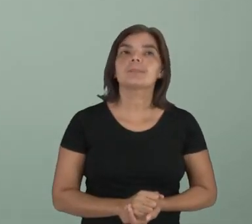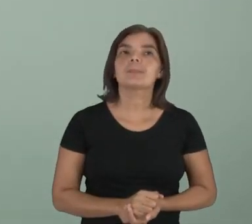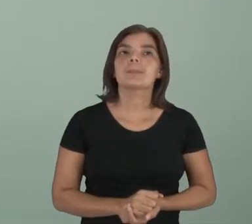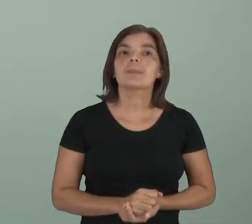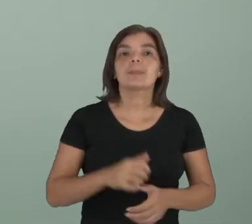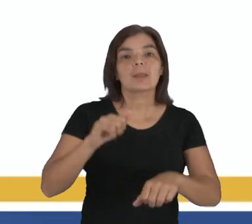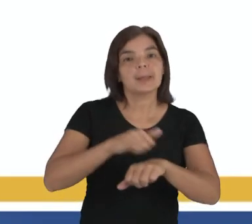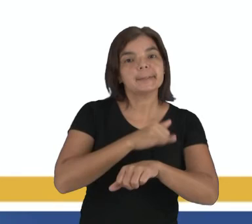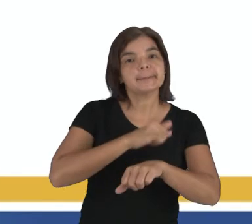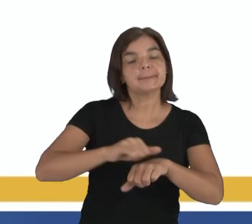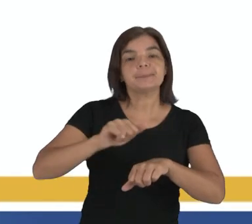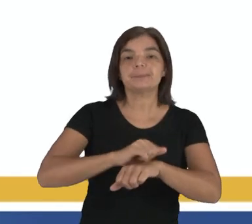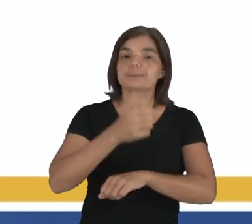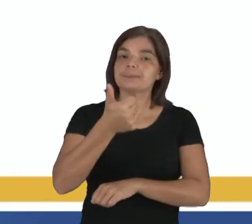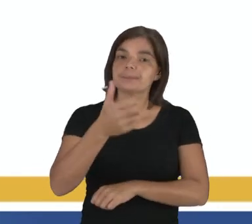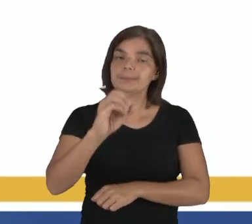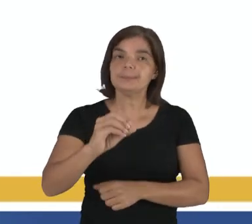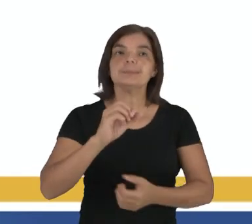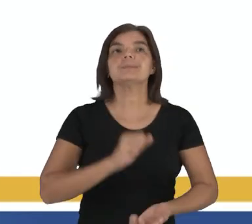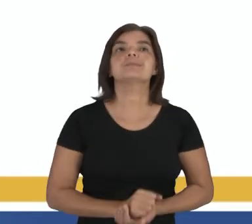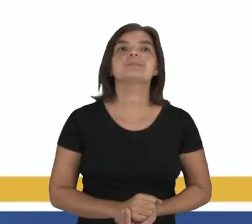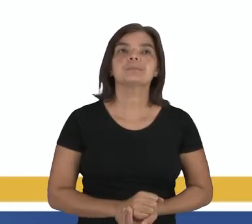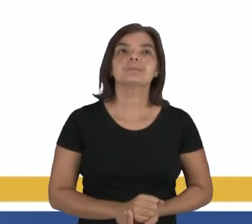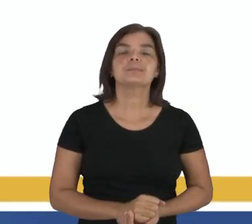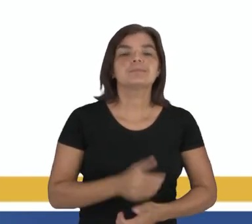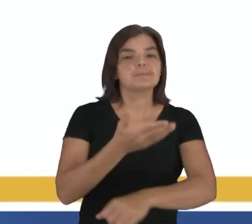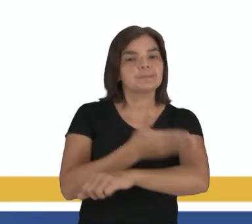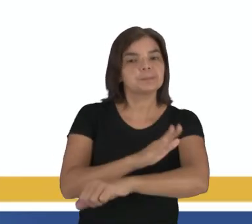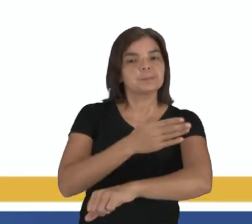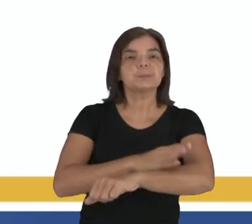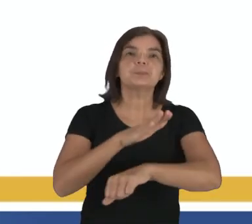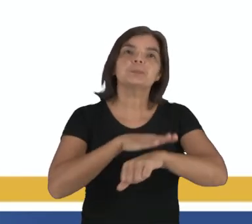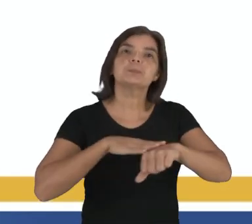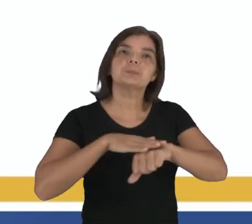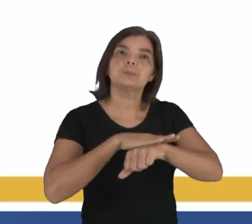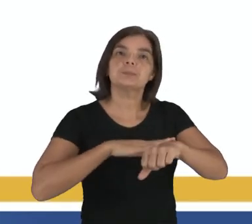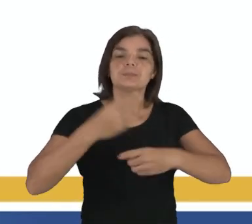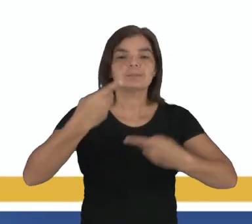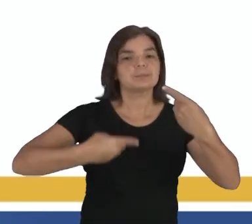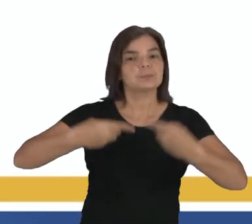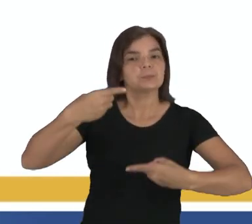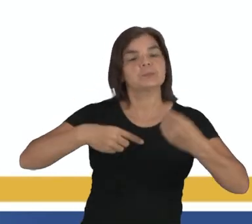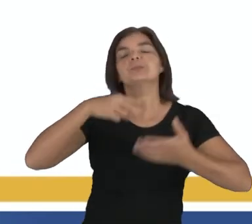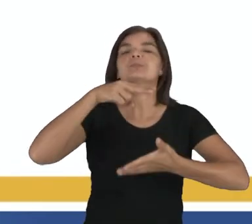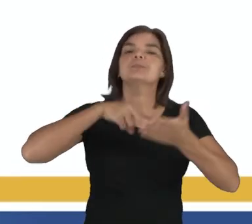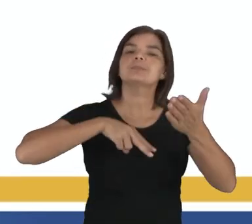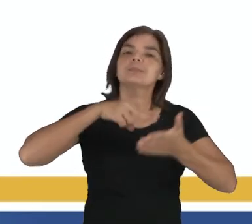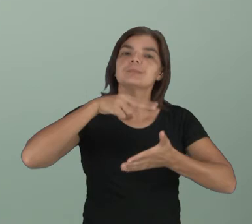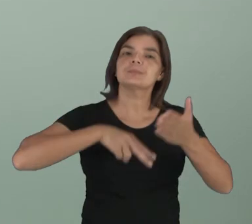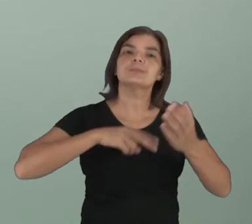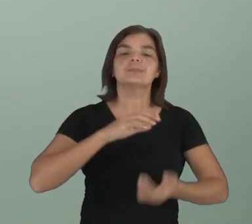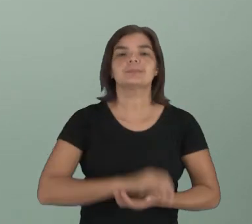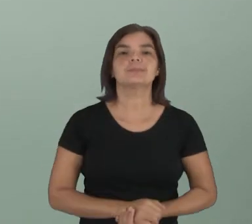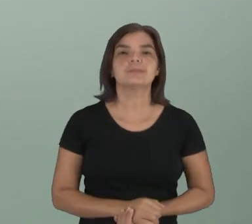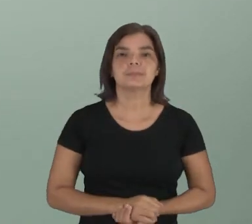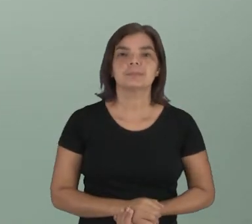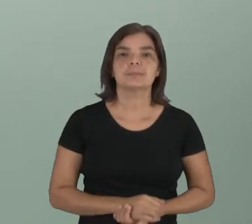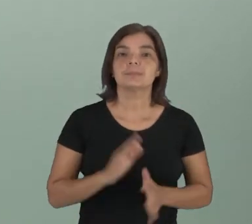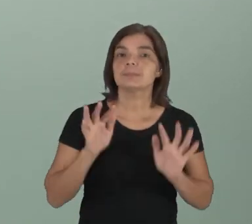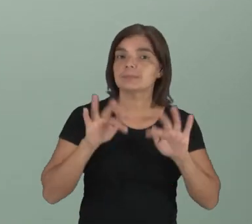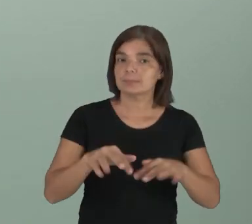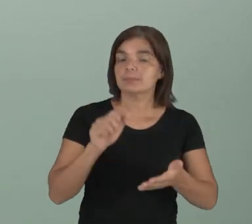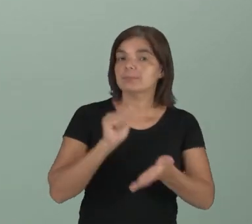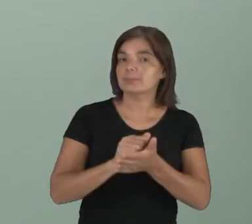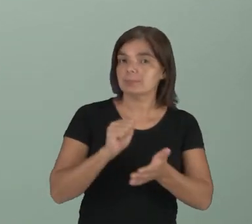última estratégia, a estratégia 10. Pratique conversas e debates sobre a leitura.